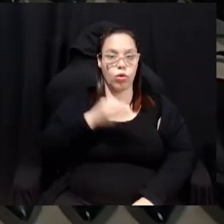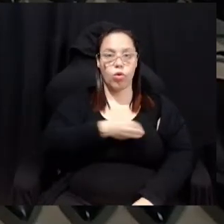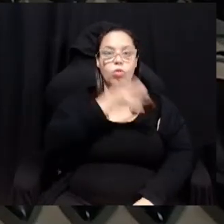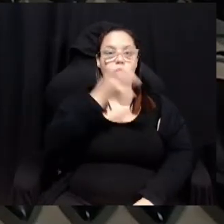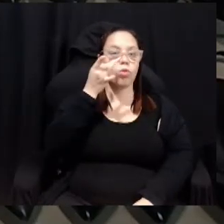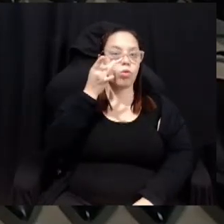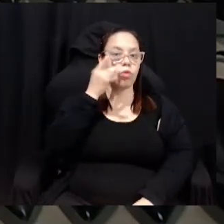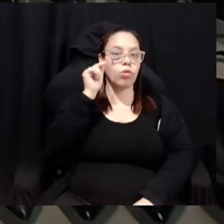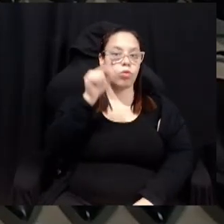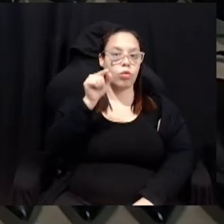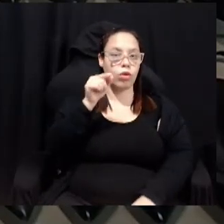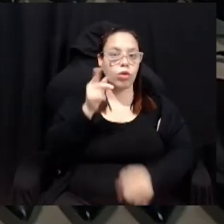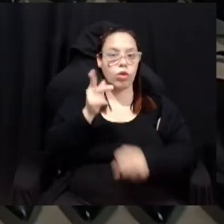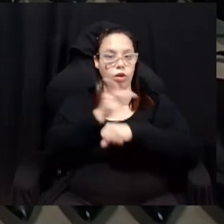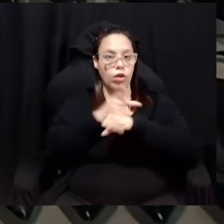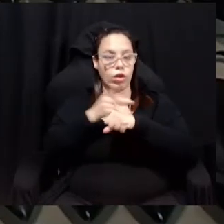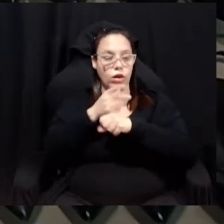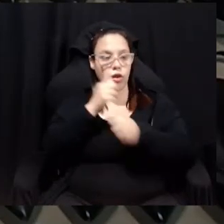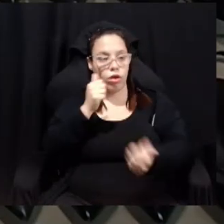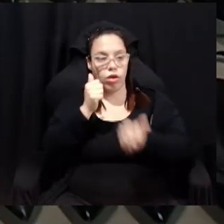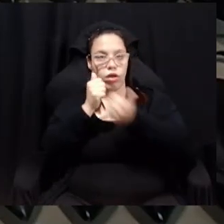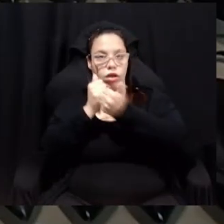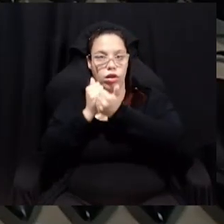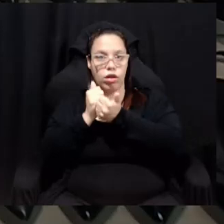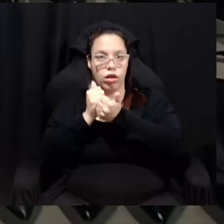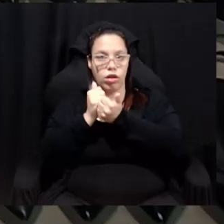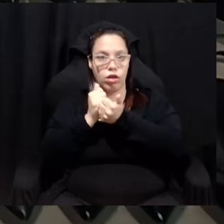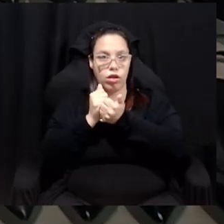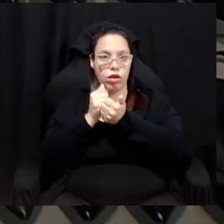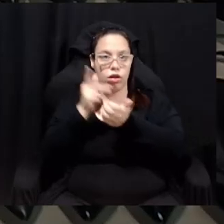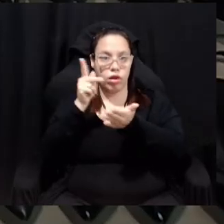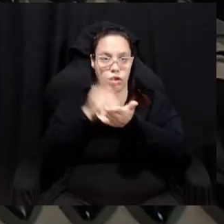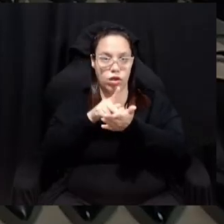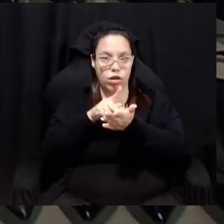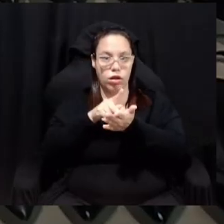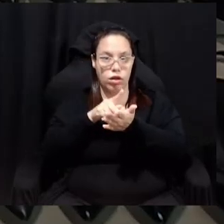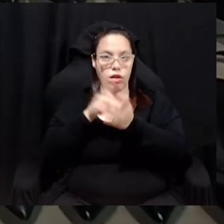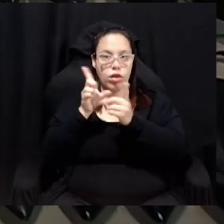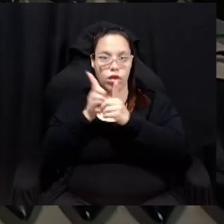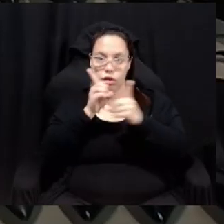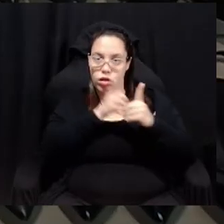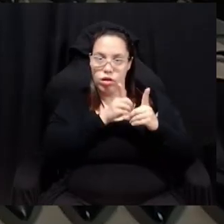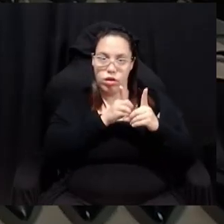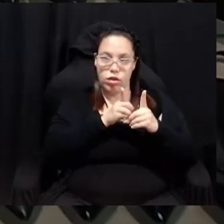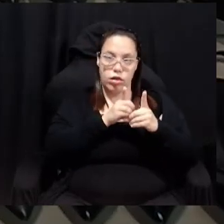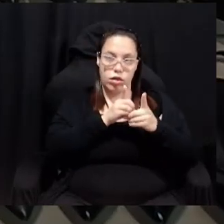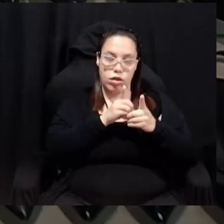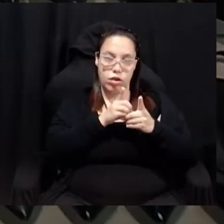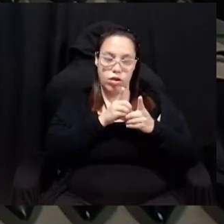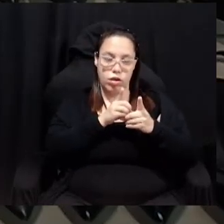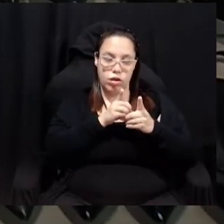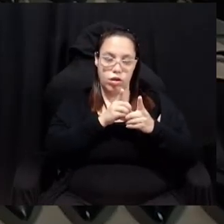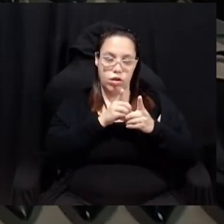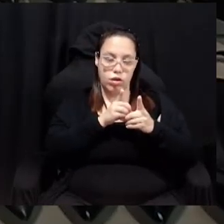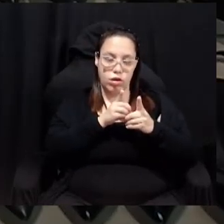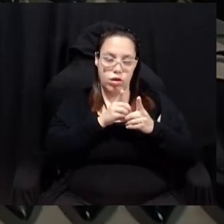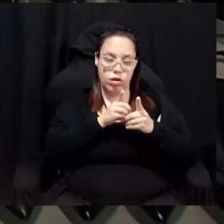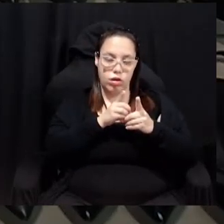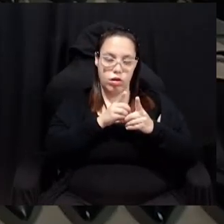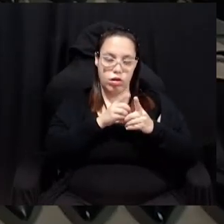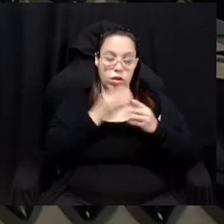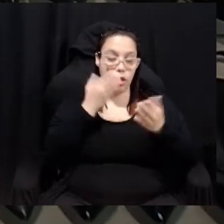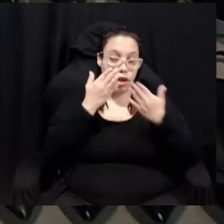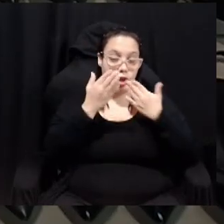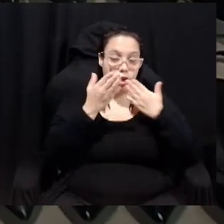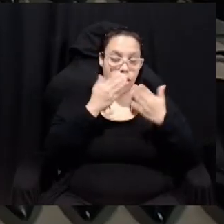foi buscar uma parceria para efetivar esse atendimento, como se diz, cara a cara? Sim,